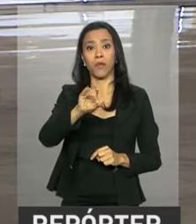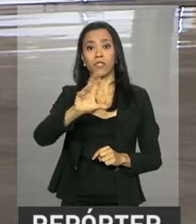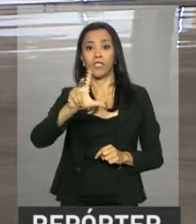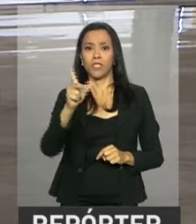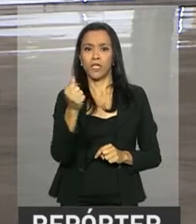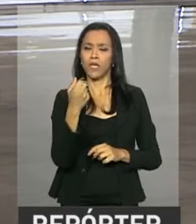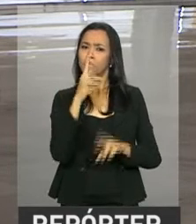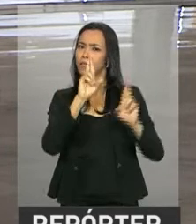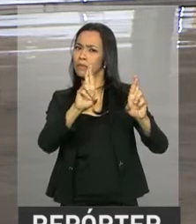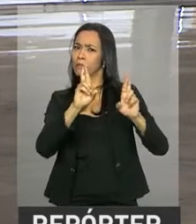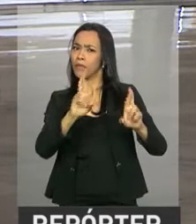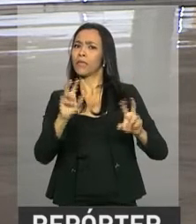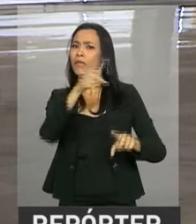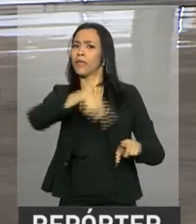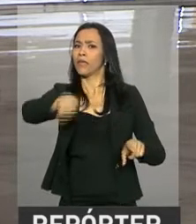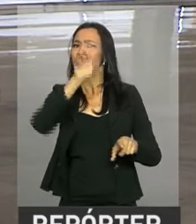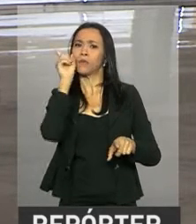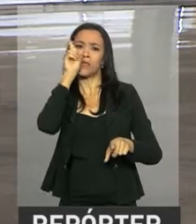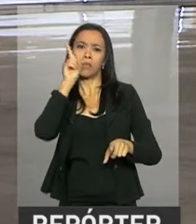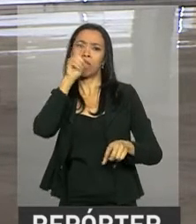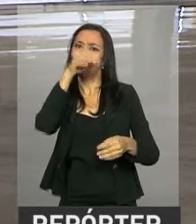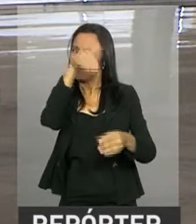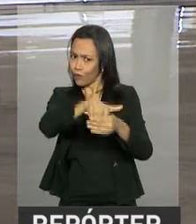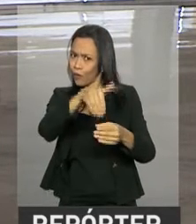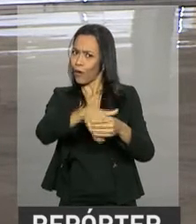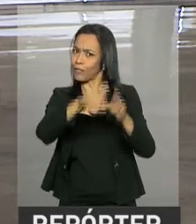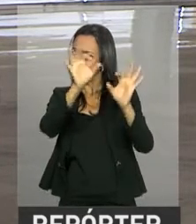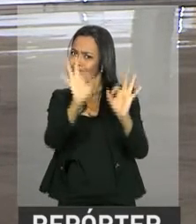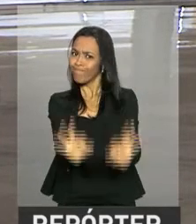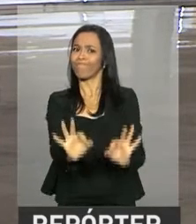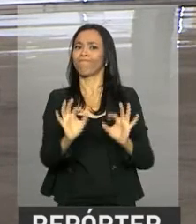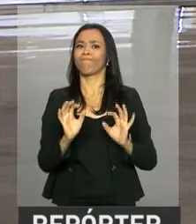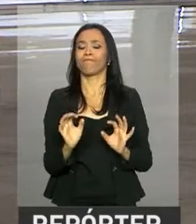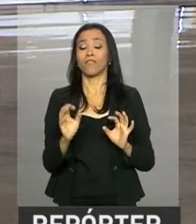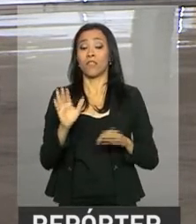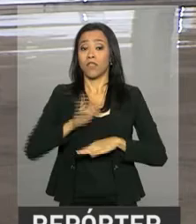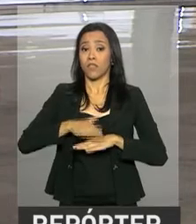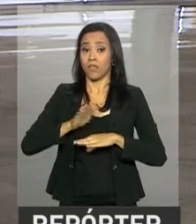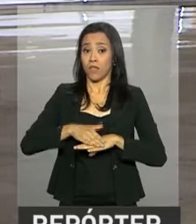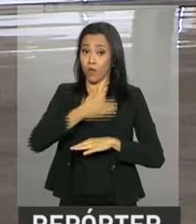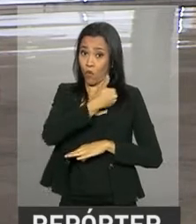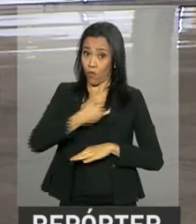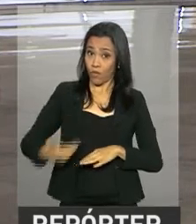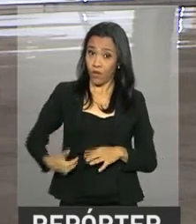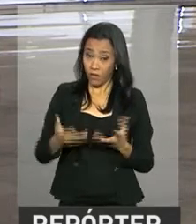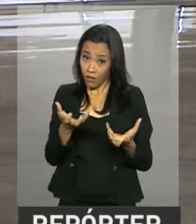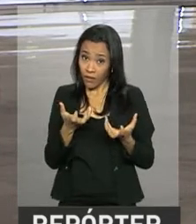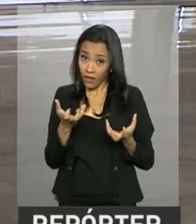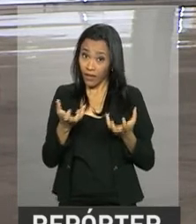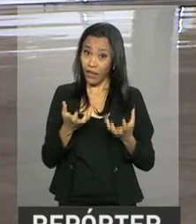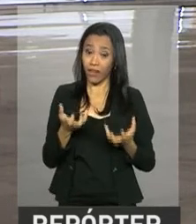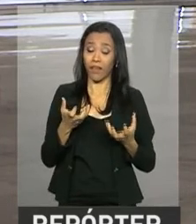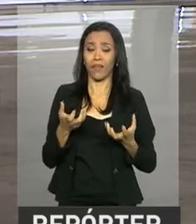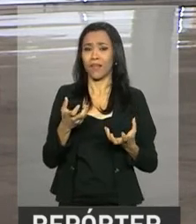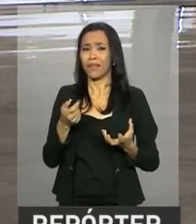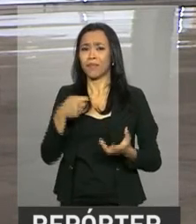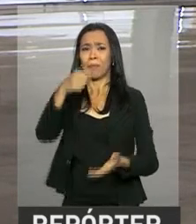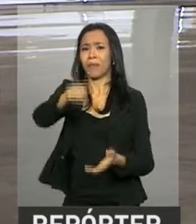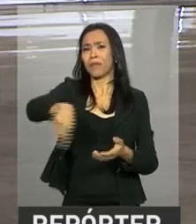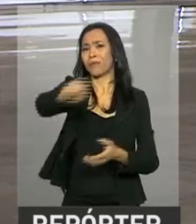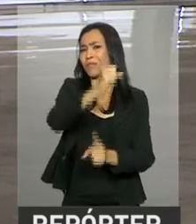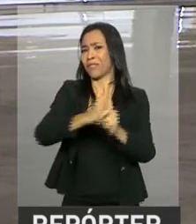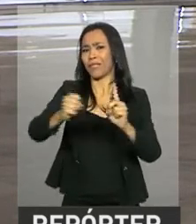aprovem a proposta com votação expressiva segundo ele o governo quer que o estado tira o mínimo possível do bolso do